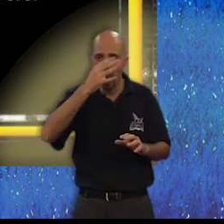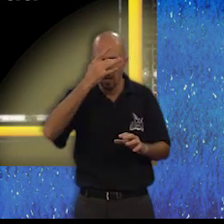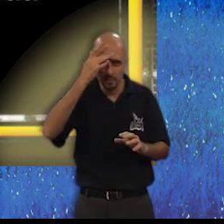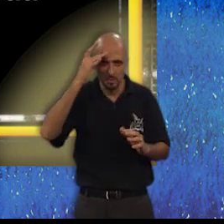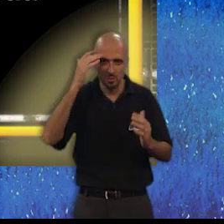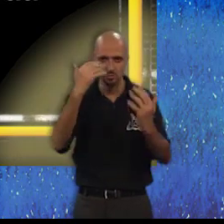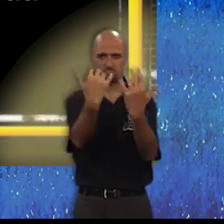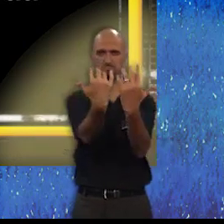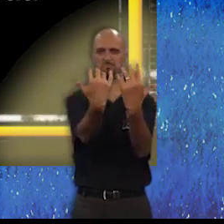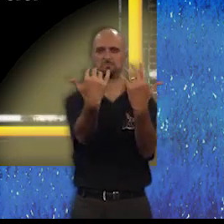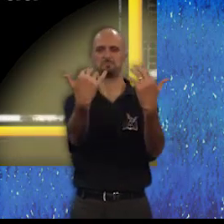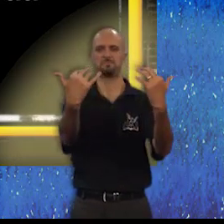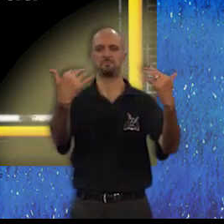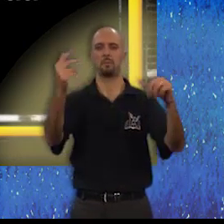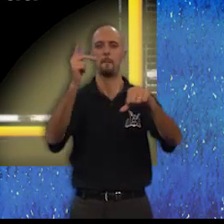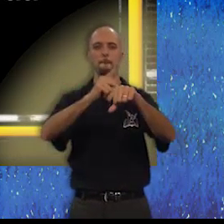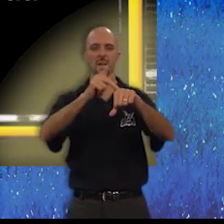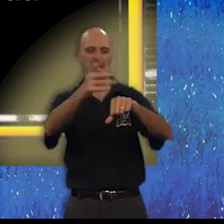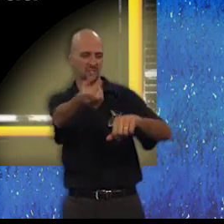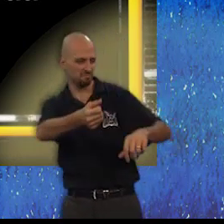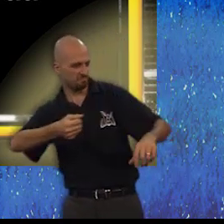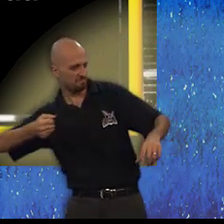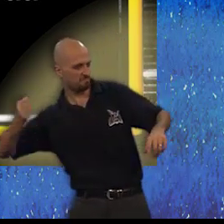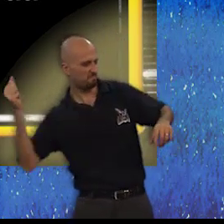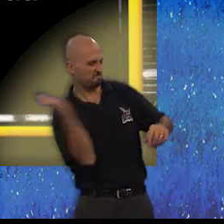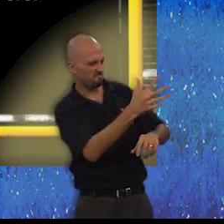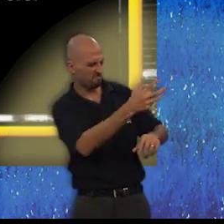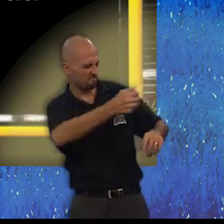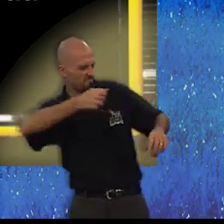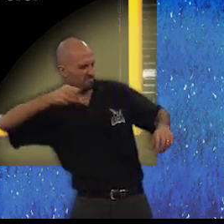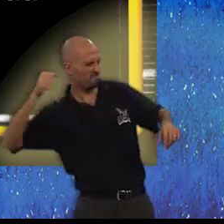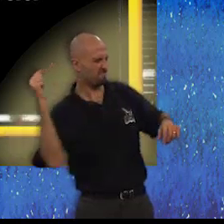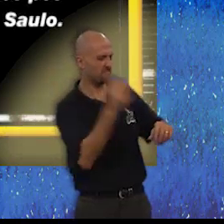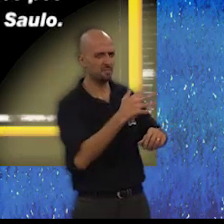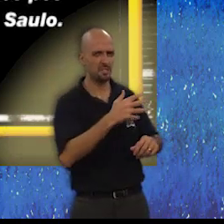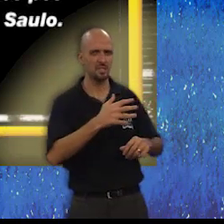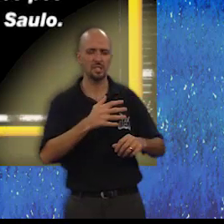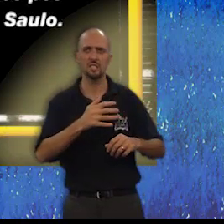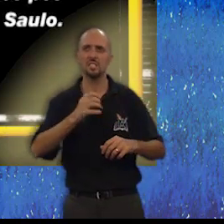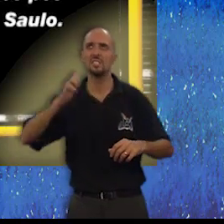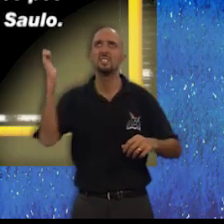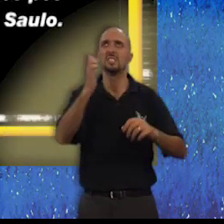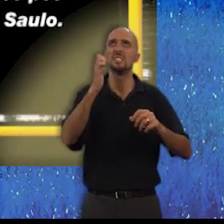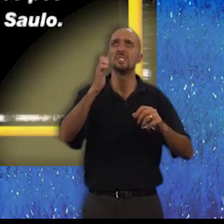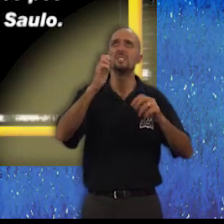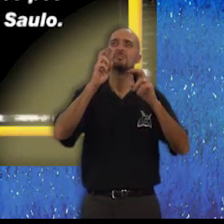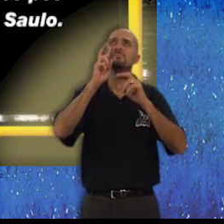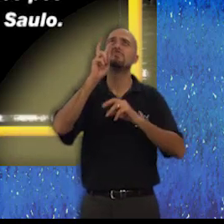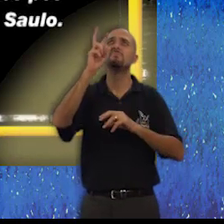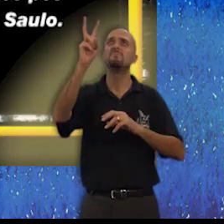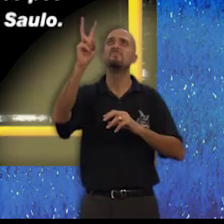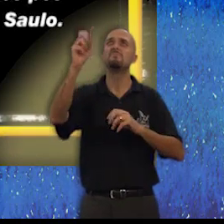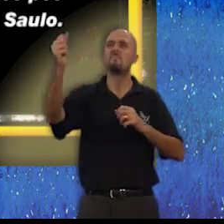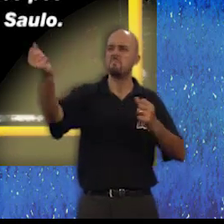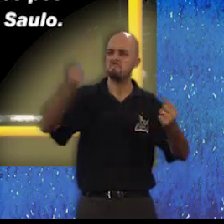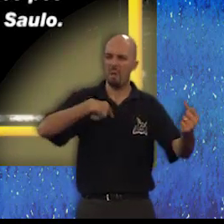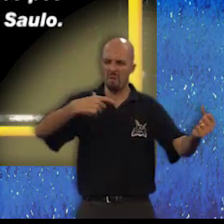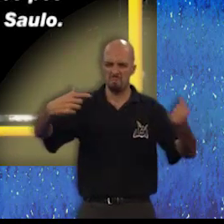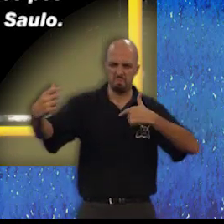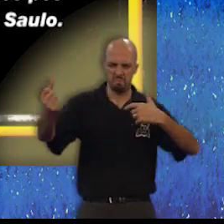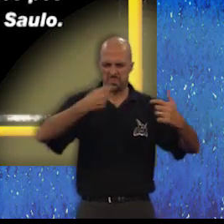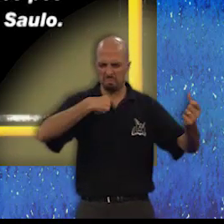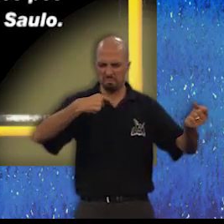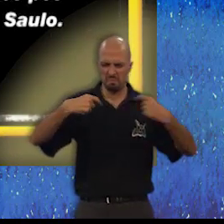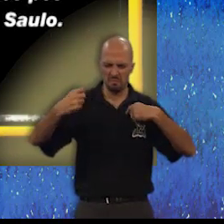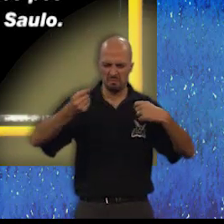unânimes arremeteram contra ele, ou seja, jogaram pedras contra ele. E lançando-o fora da cidade, o